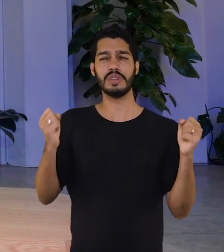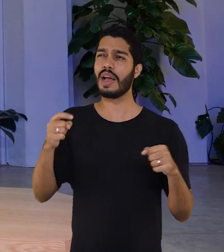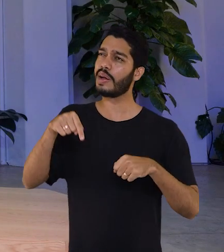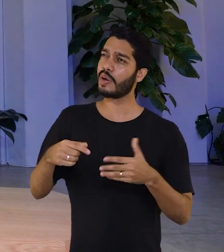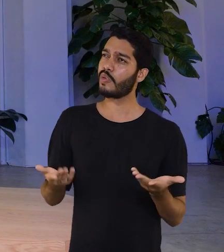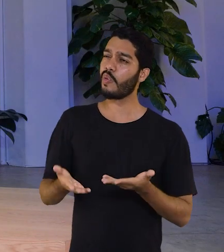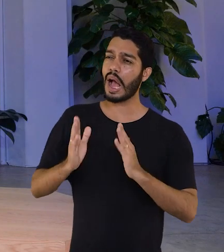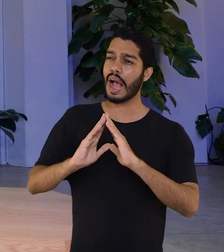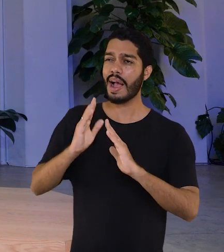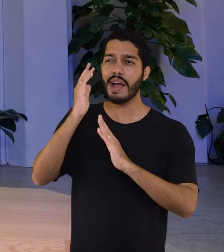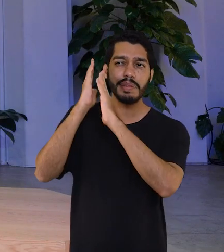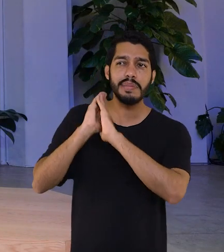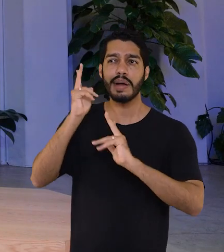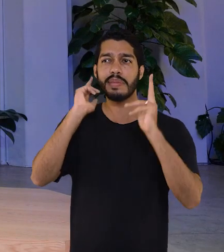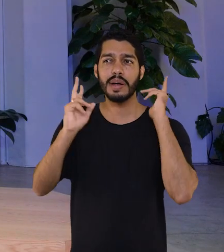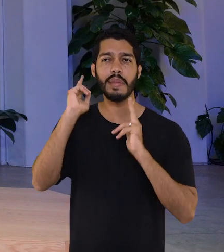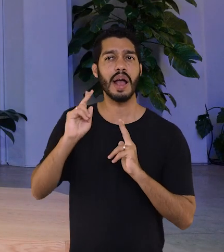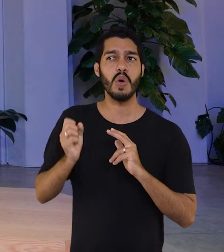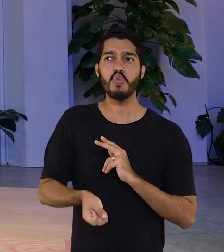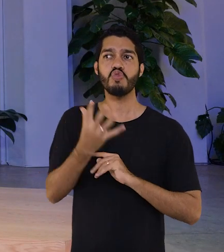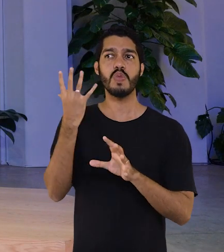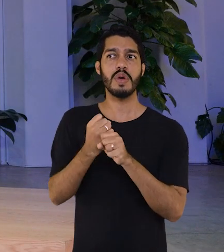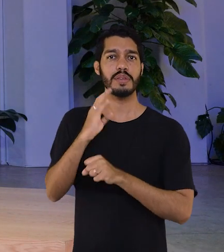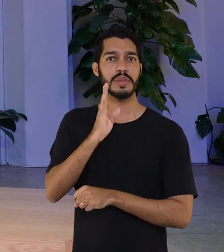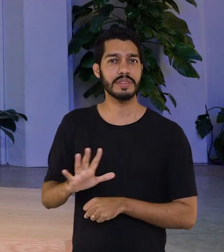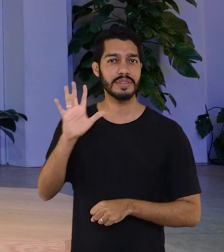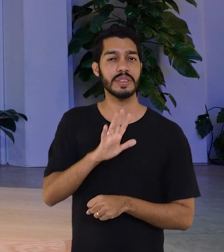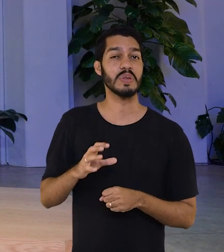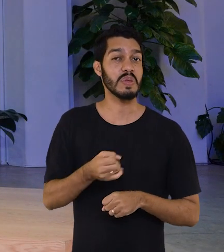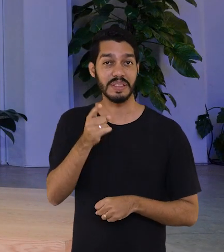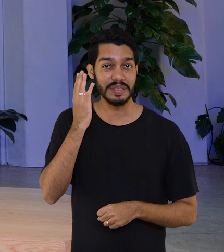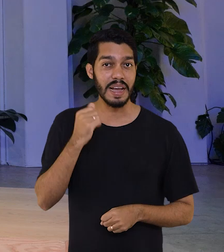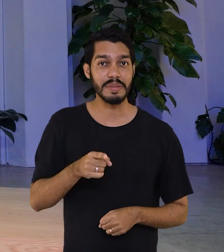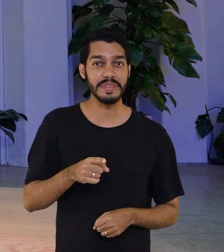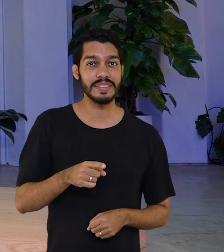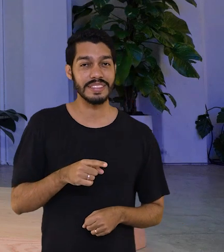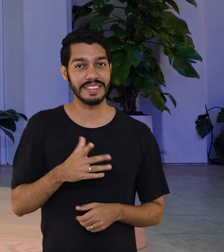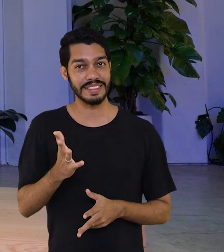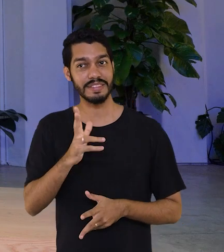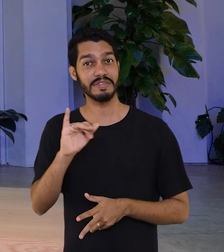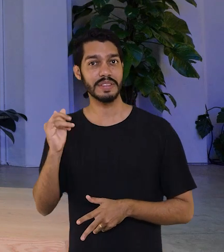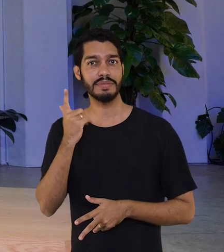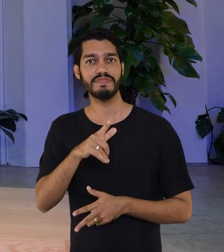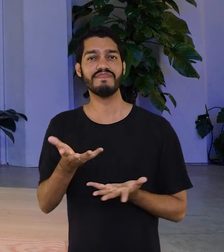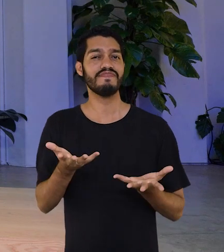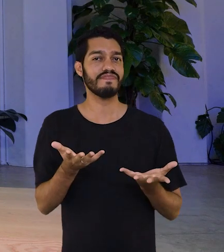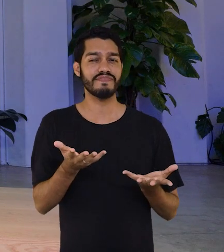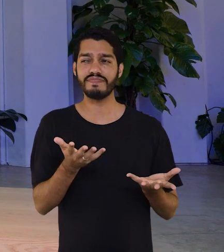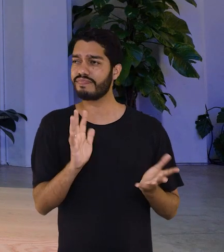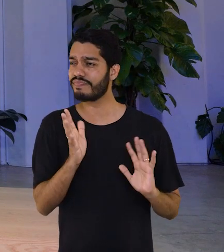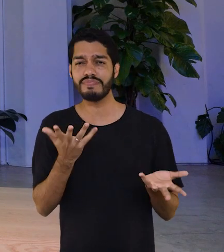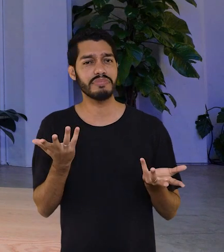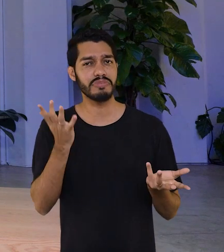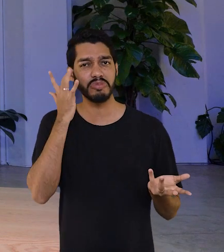dúvida, Bebeto. Quantos salões de beleza nós temos no Brasil? Chuta, quem quer chutar e acertar quantos salões de beleza tem no Brasil? Vai ganhar 1 ano de inteligência.